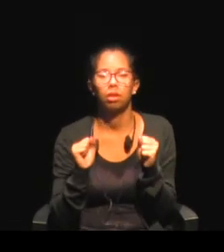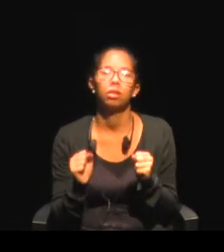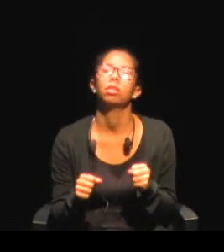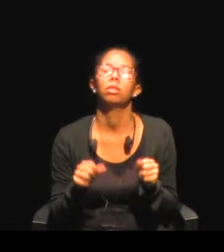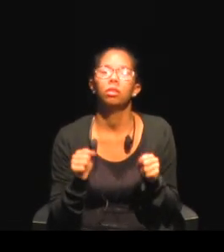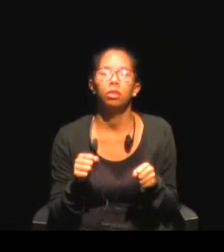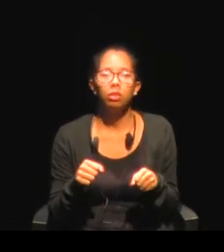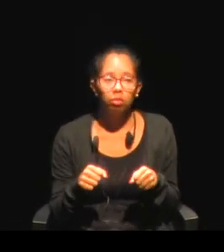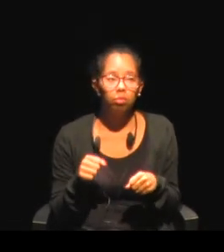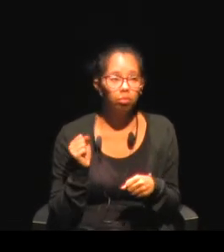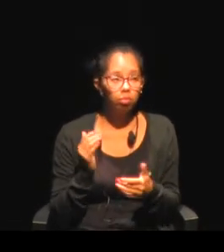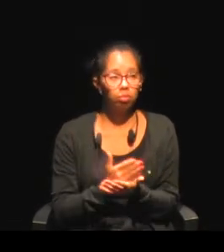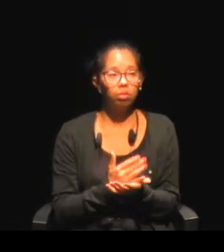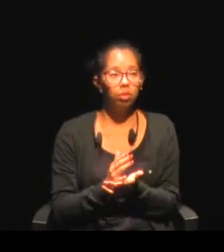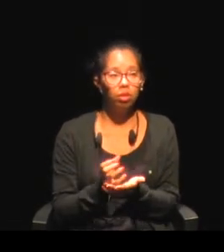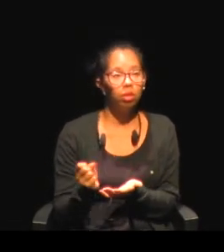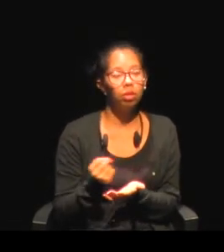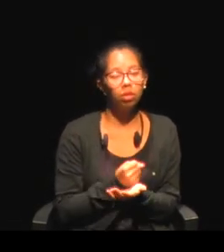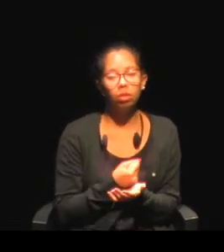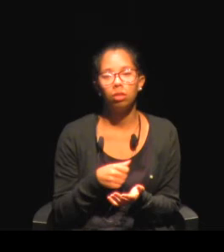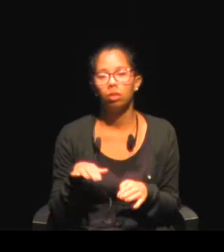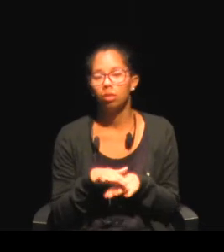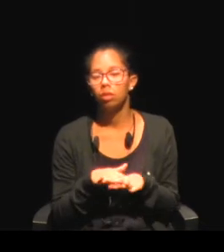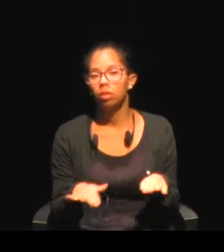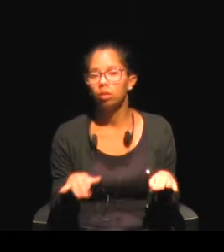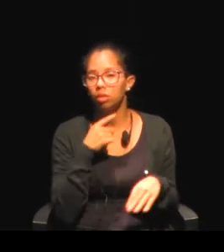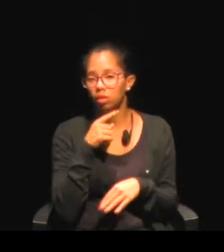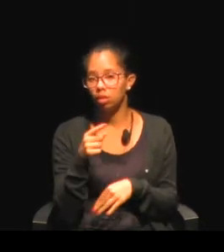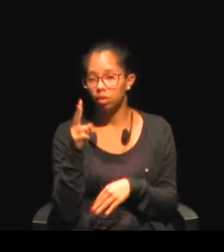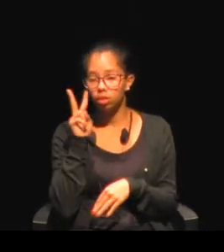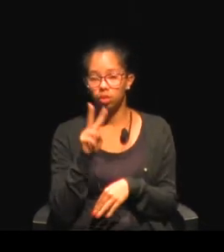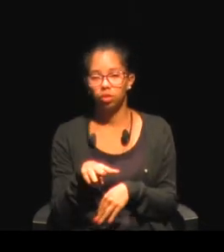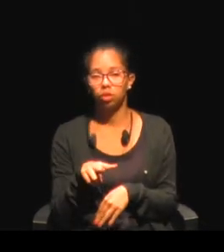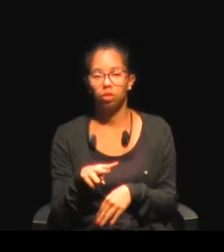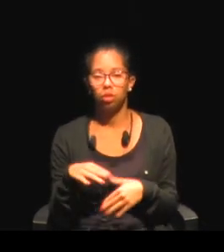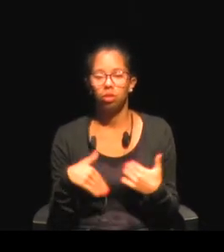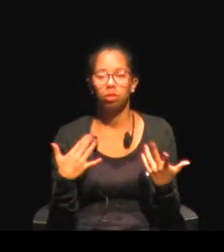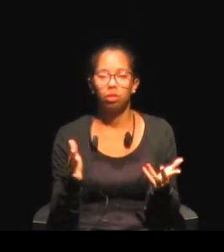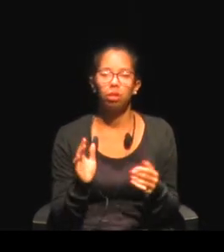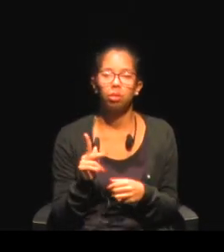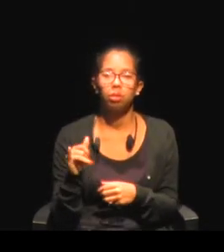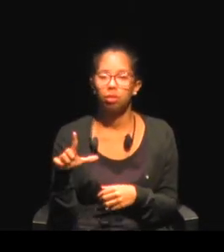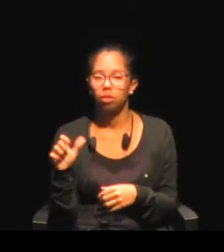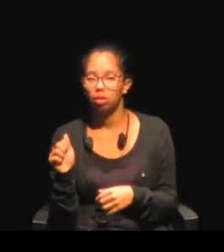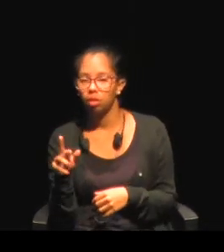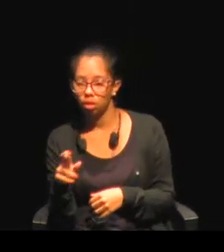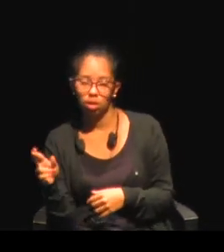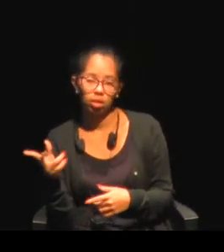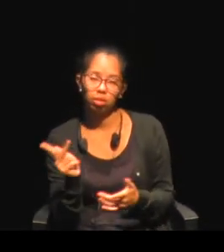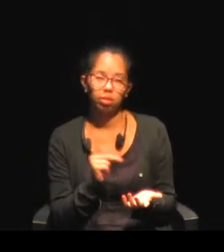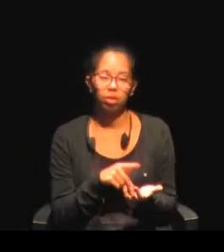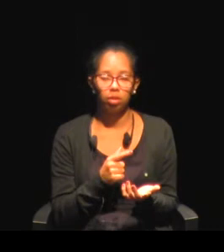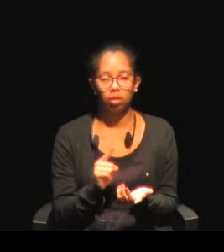e que, de certa maneira, a espacialidade da cidade estava sendo intermediada, desde o mais íntimo da vida